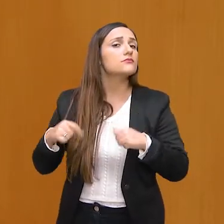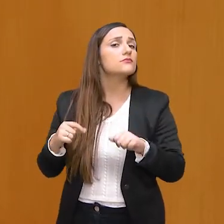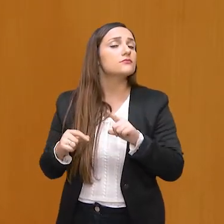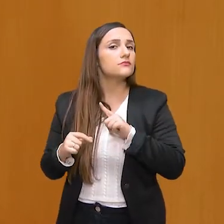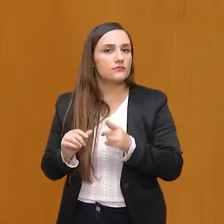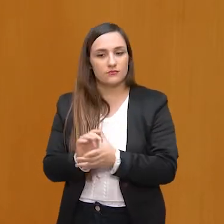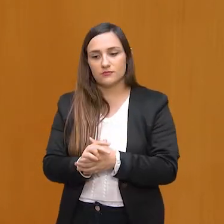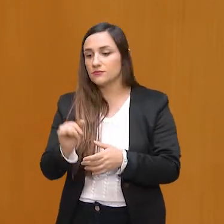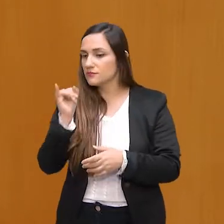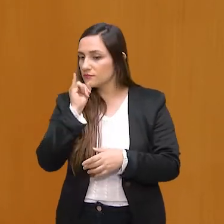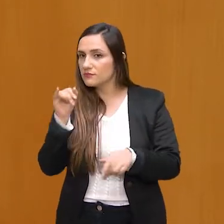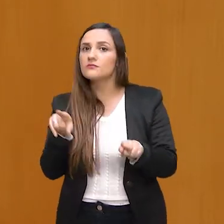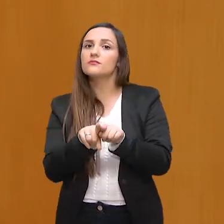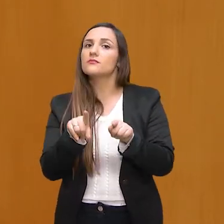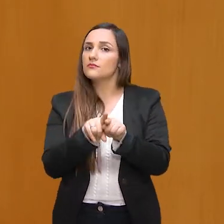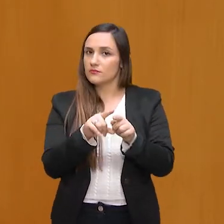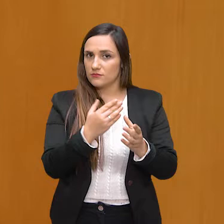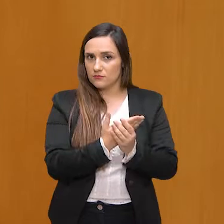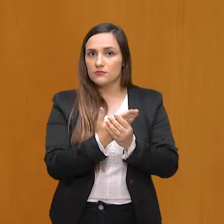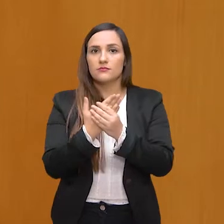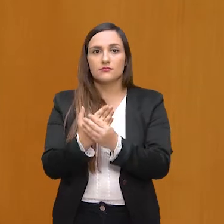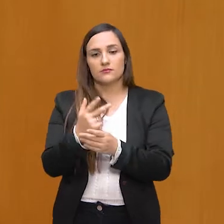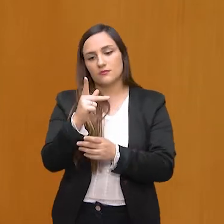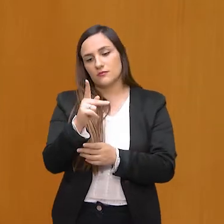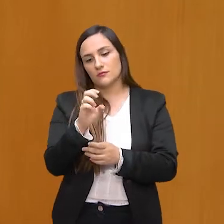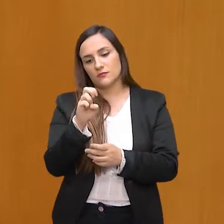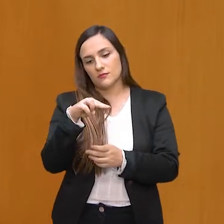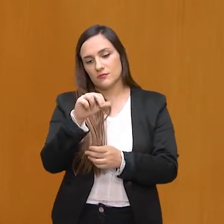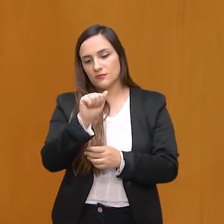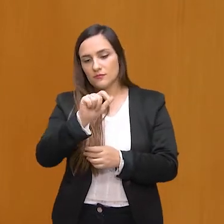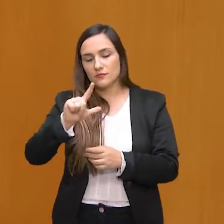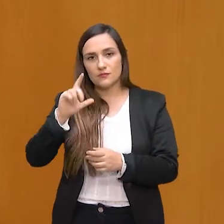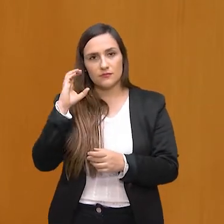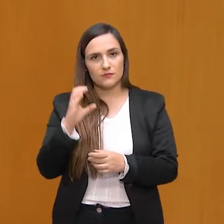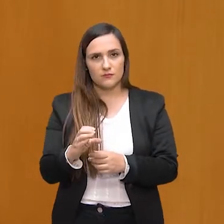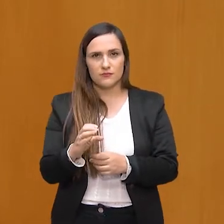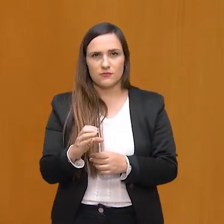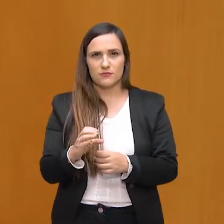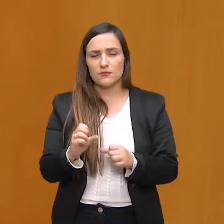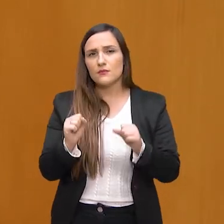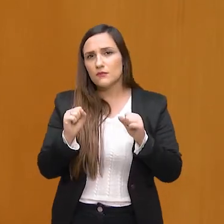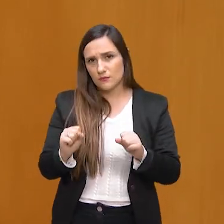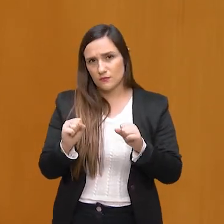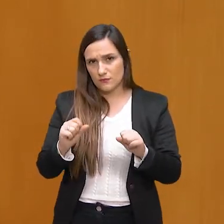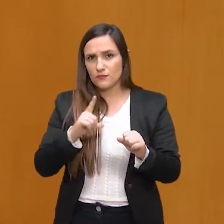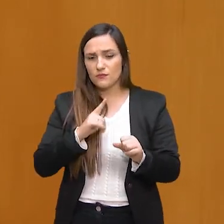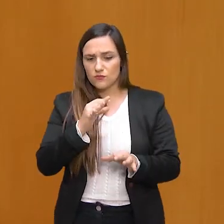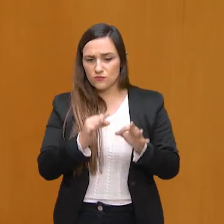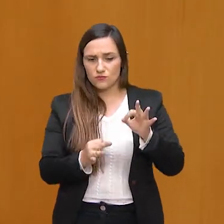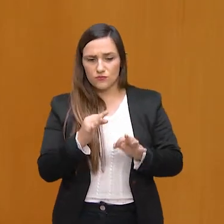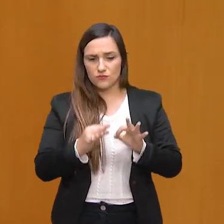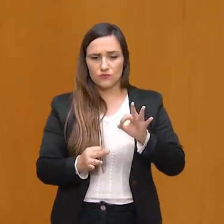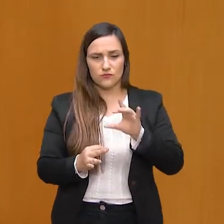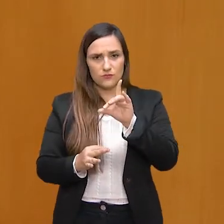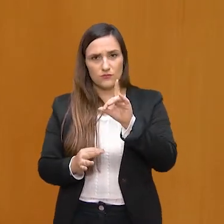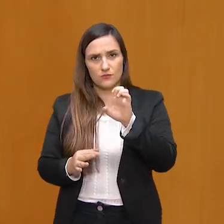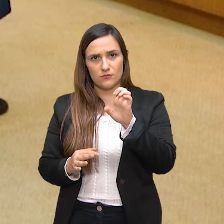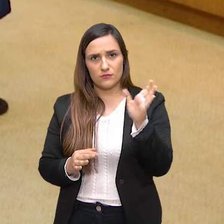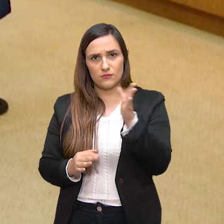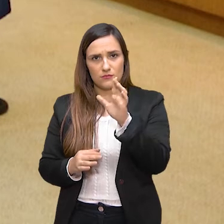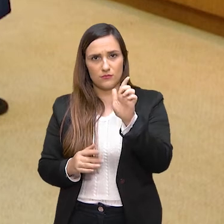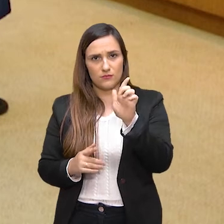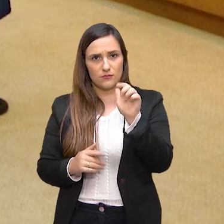estão. No processo penal também isso já está muito forte, o chamado juiz de garantias. O que é o juiz de garantias,